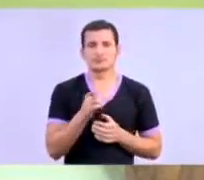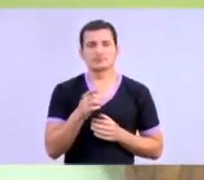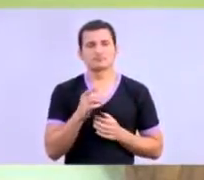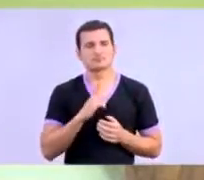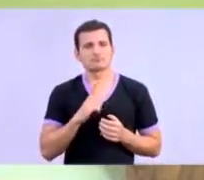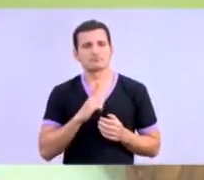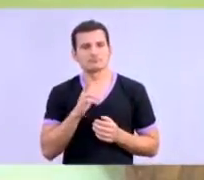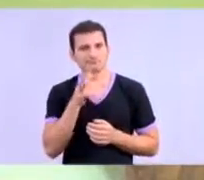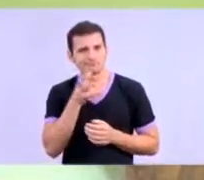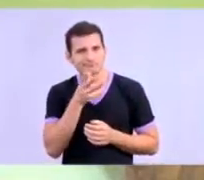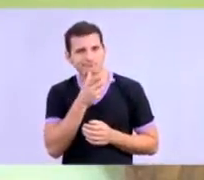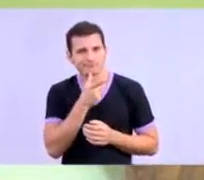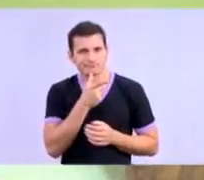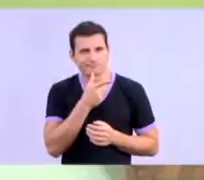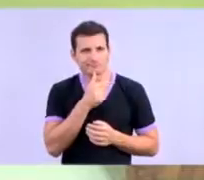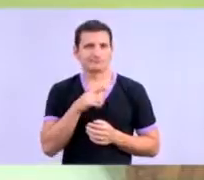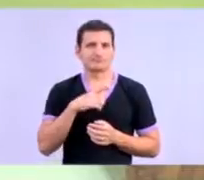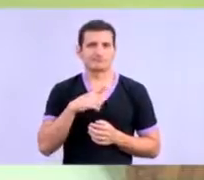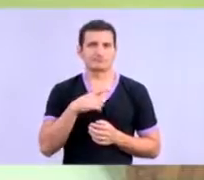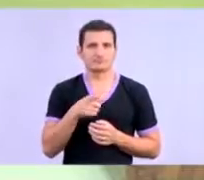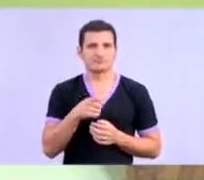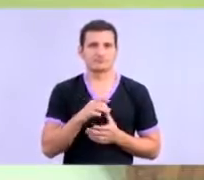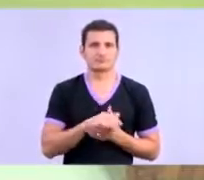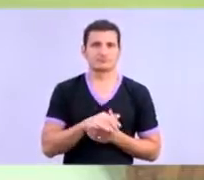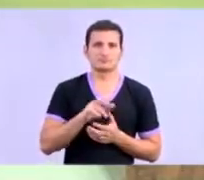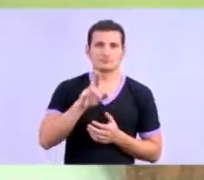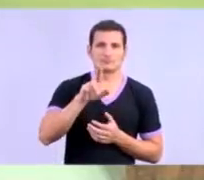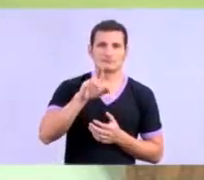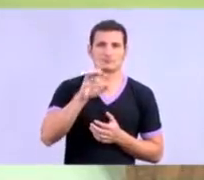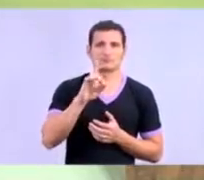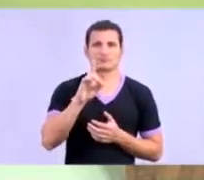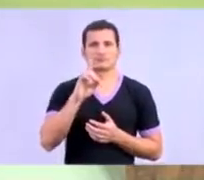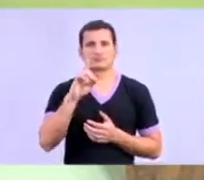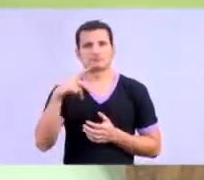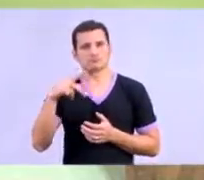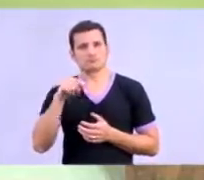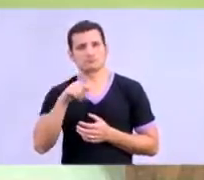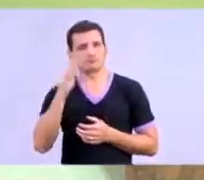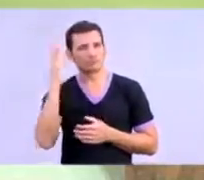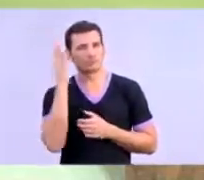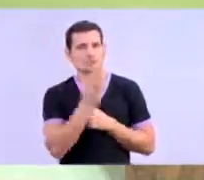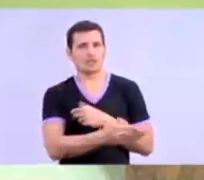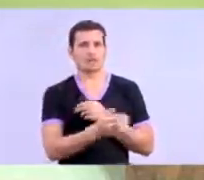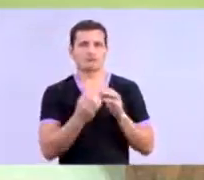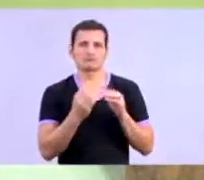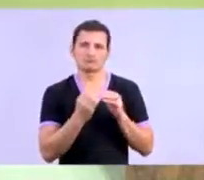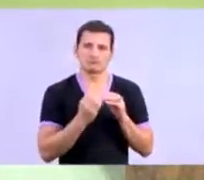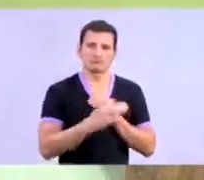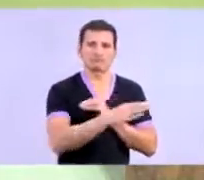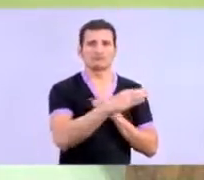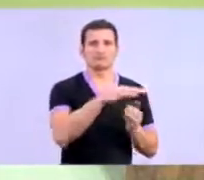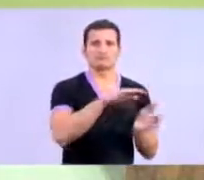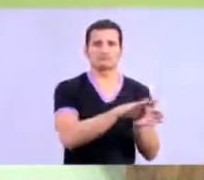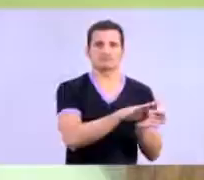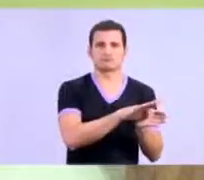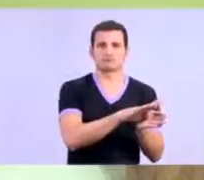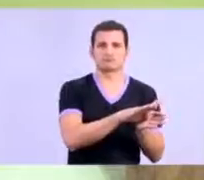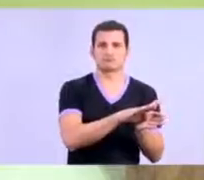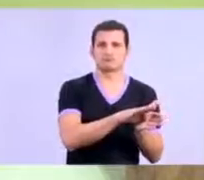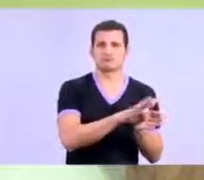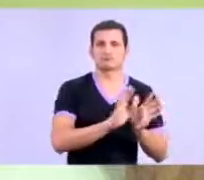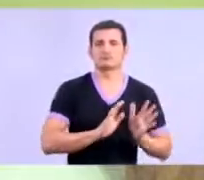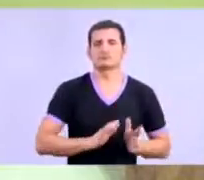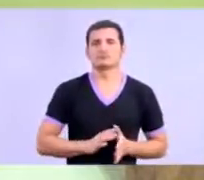lento, né? Ele conversa demais. Já o UDP não tem conversa. Ele já pega, você pega a mensagem, ele manda, chegou bem.